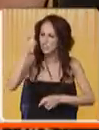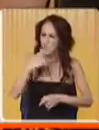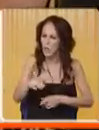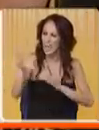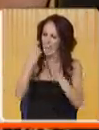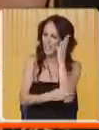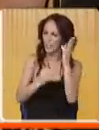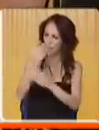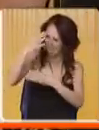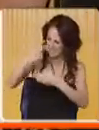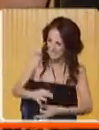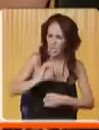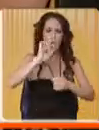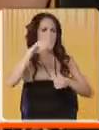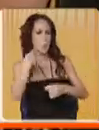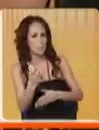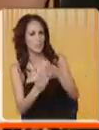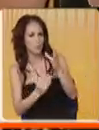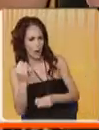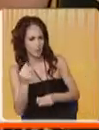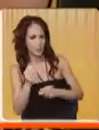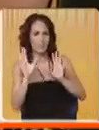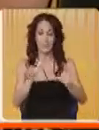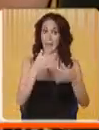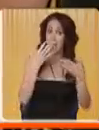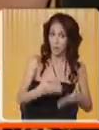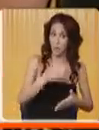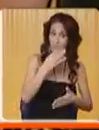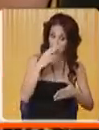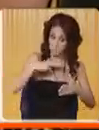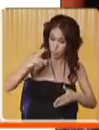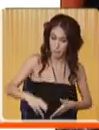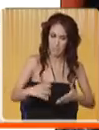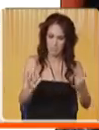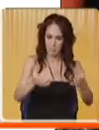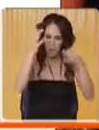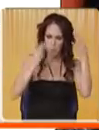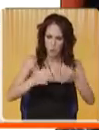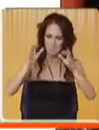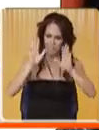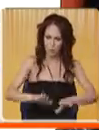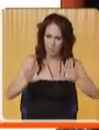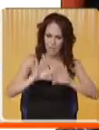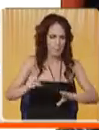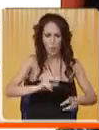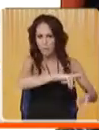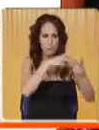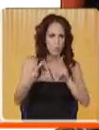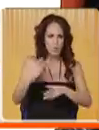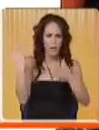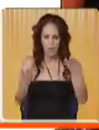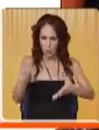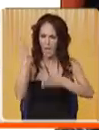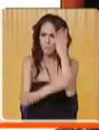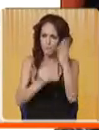dos advogados a sério e dos outros. Se calhar estávamos na altura neste país deixarmos ter uma justiça pacata e passarmos a ter, de